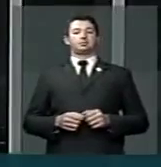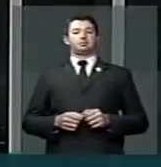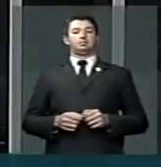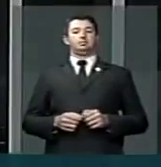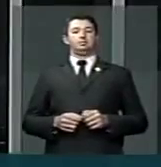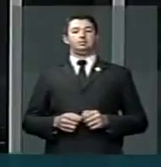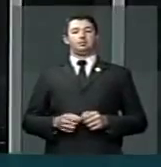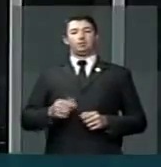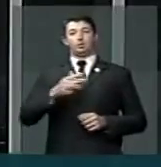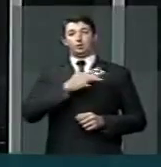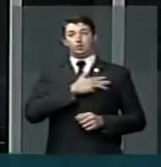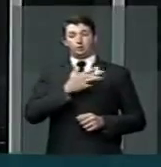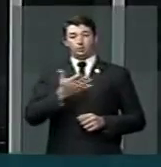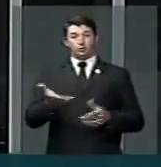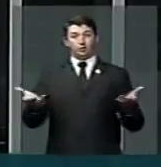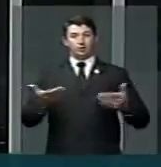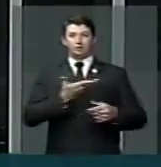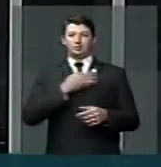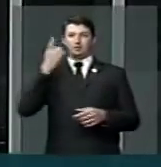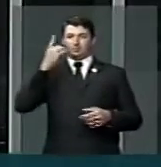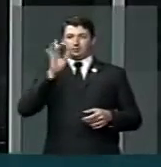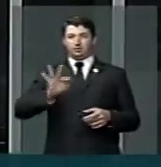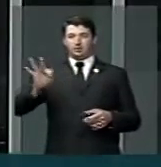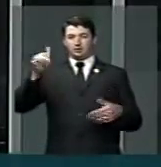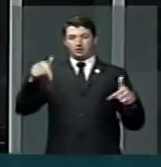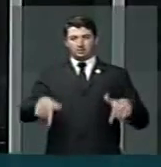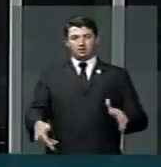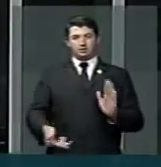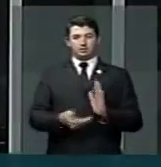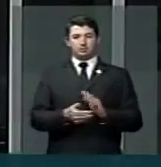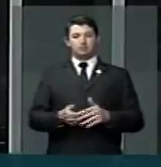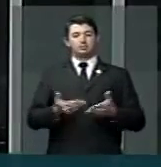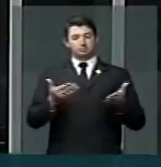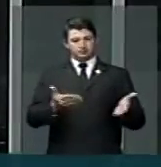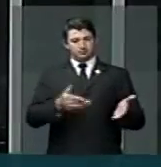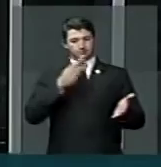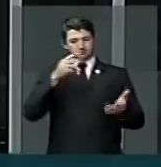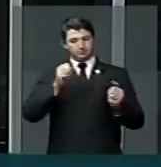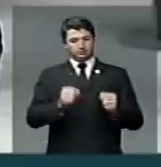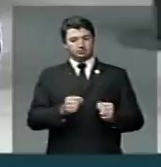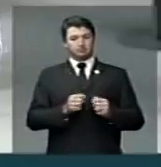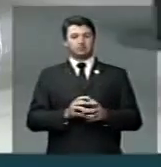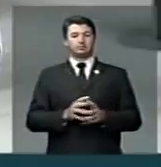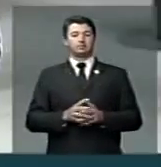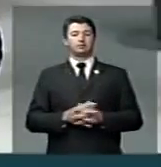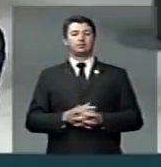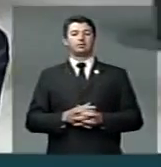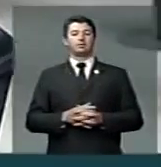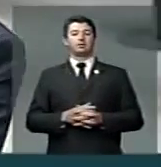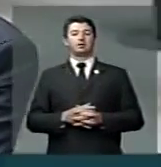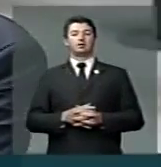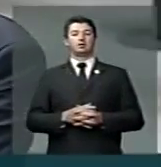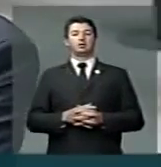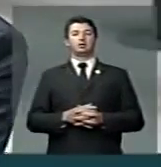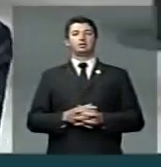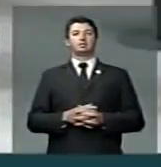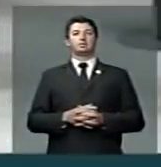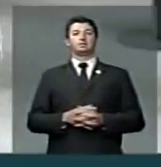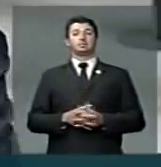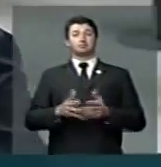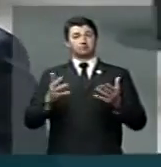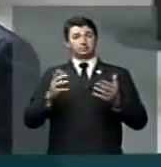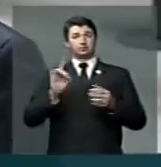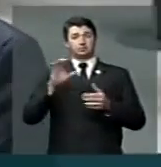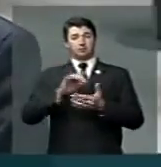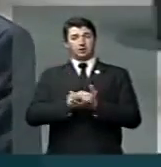do ministro Lula, que hoje é nosso colega deputado aqui na Câmara. Com a palavra, deputado Nilmar Miranda. Não, deputado, para